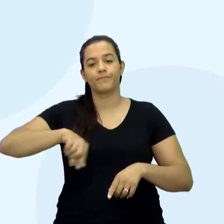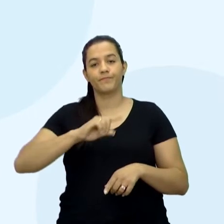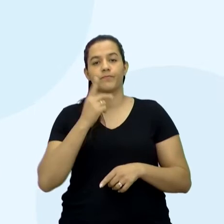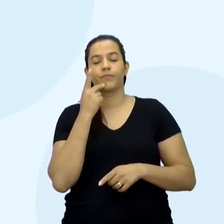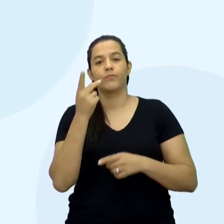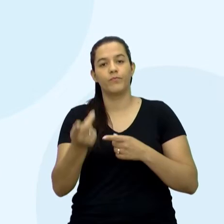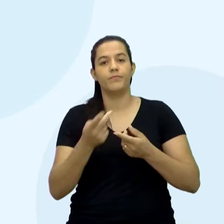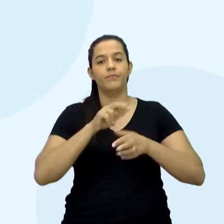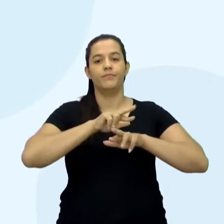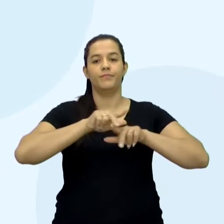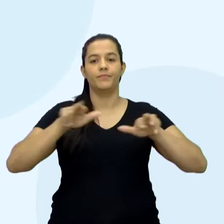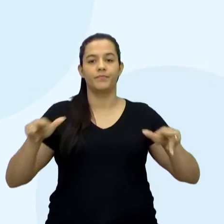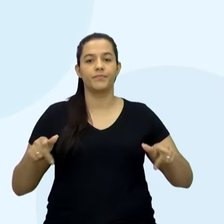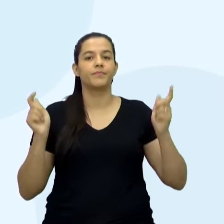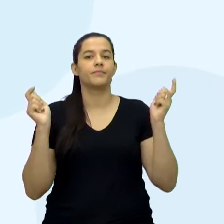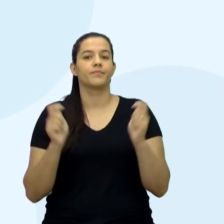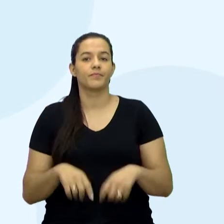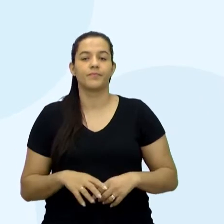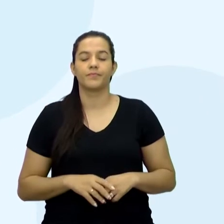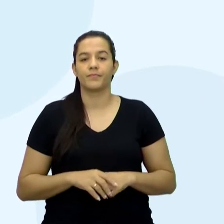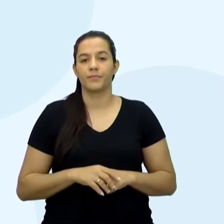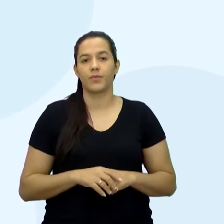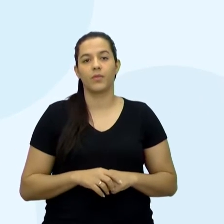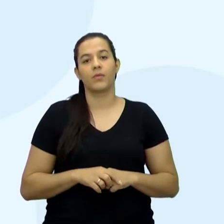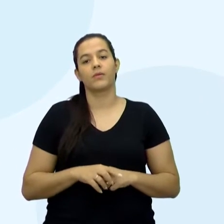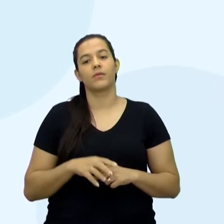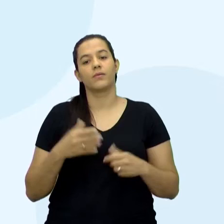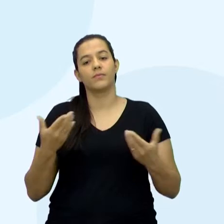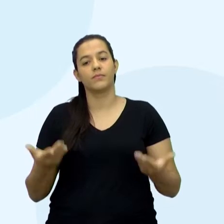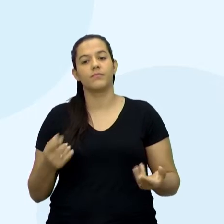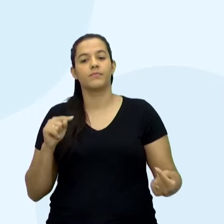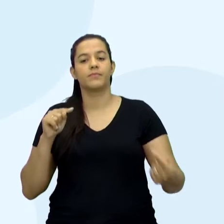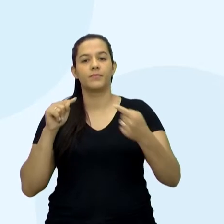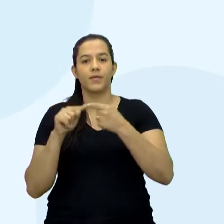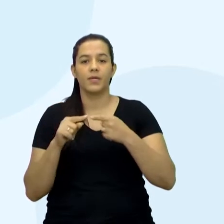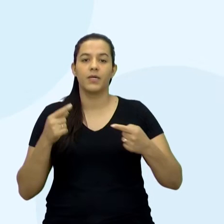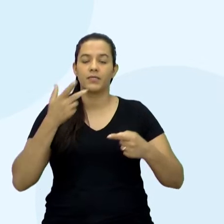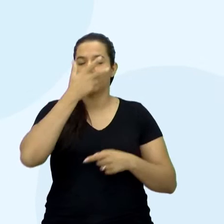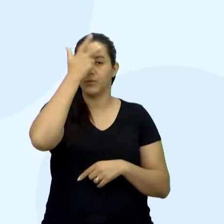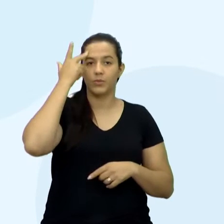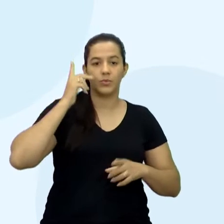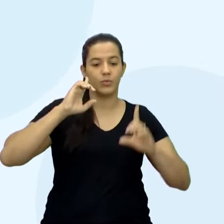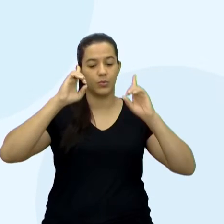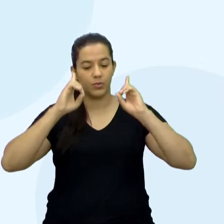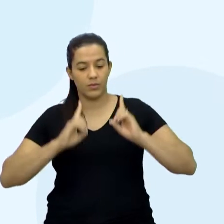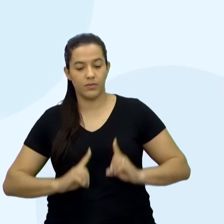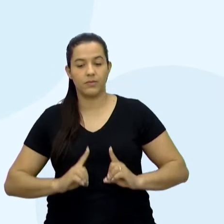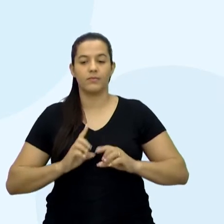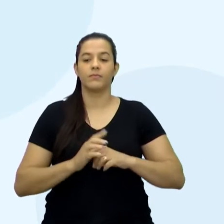de preconceito, né, em relação aos deficientes,